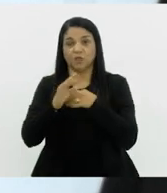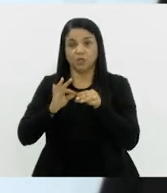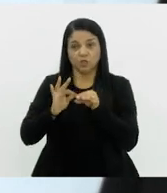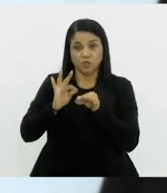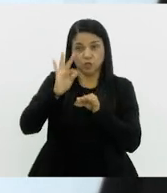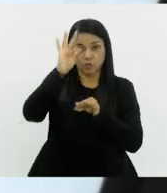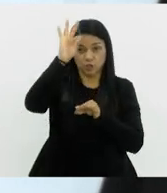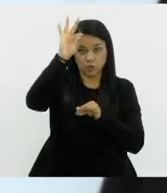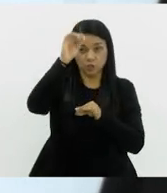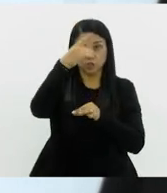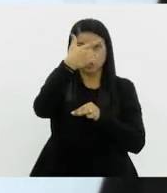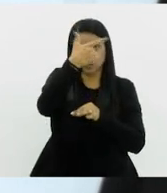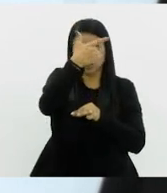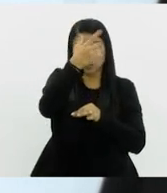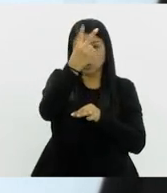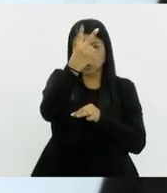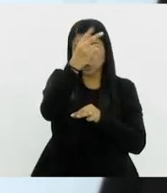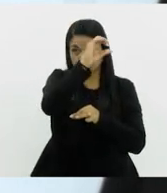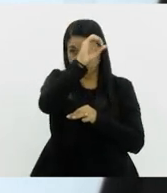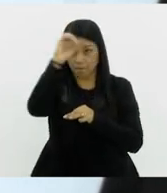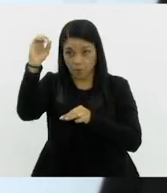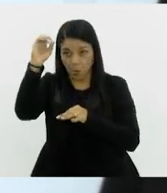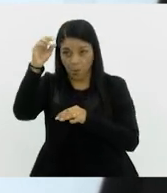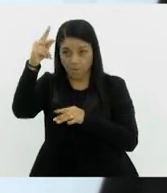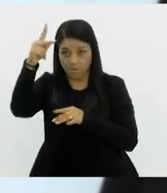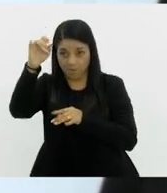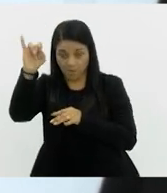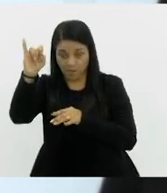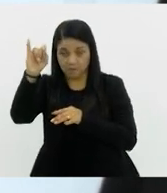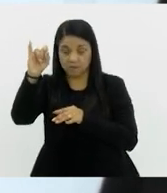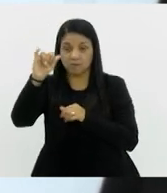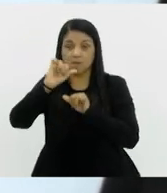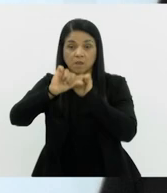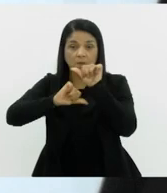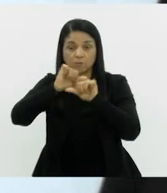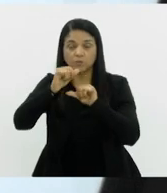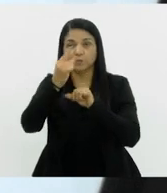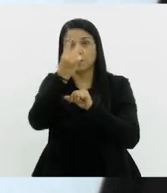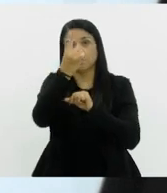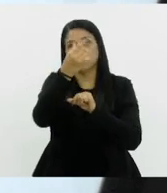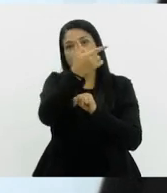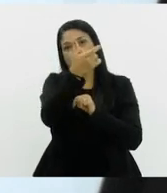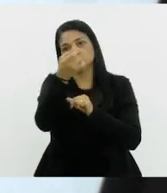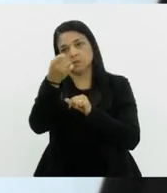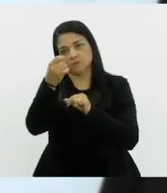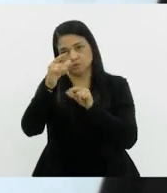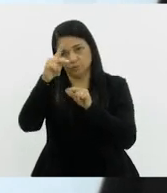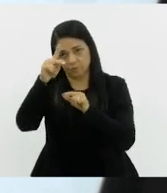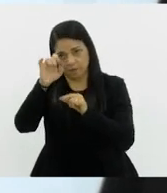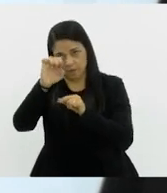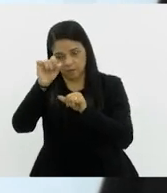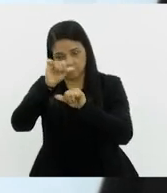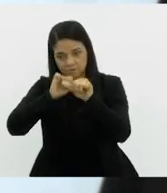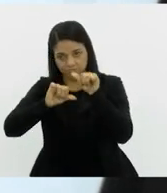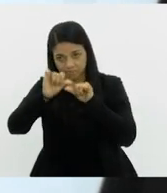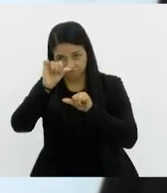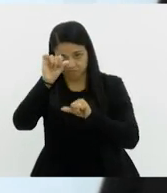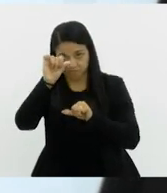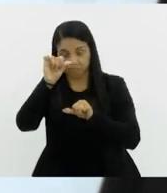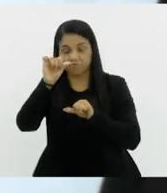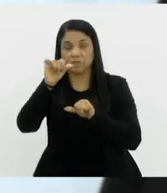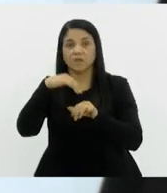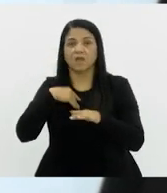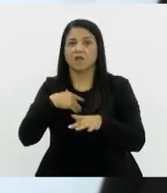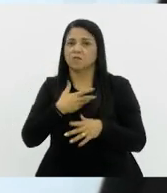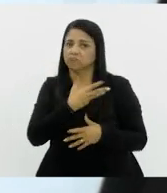A gente sugere que isso mude para, no mínimo, 1.500 pés a entrada E tem um ponto que talvez por falta de atenção eu não tenha